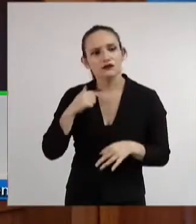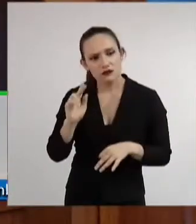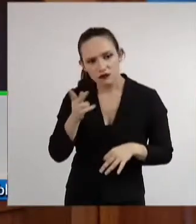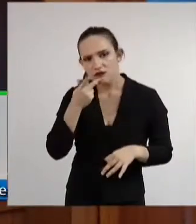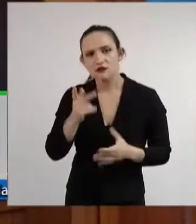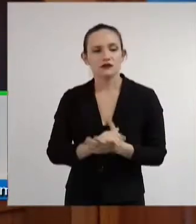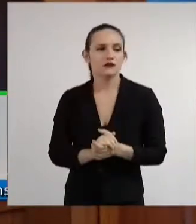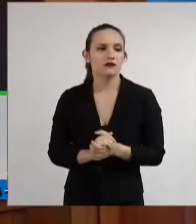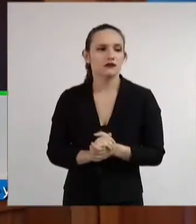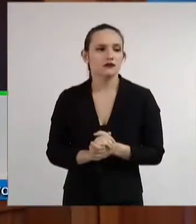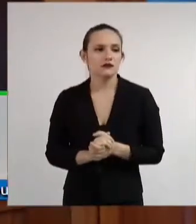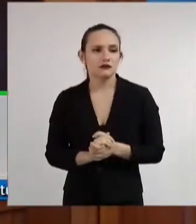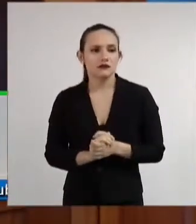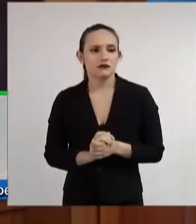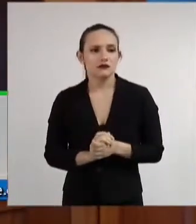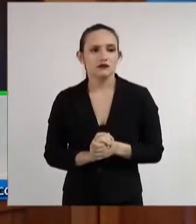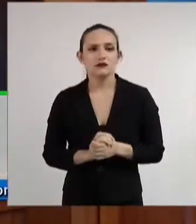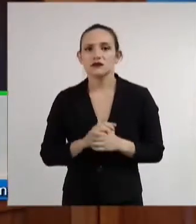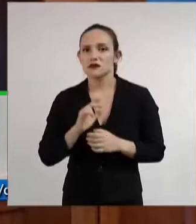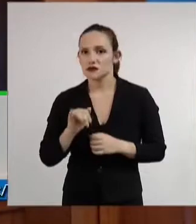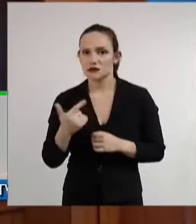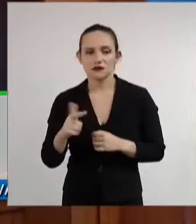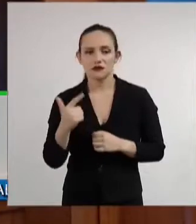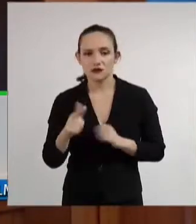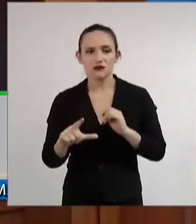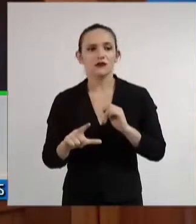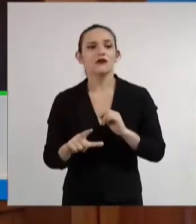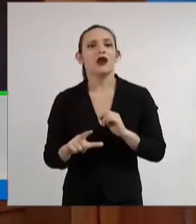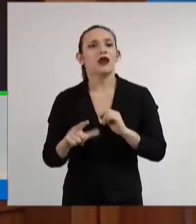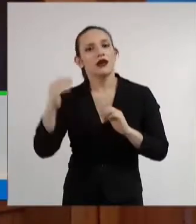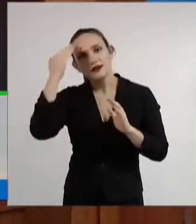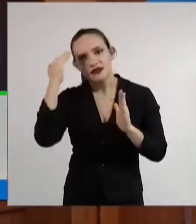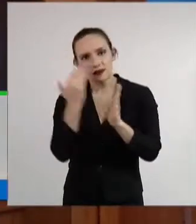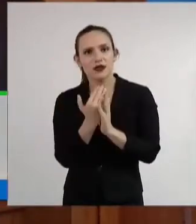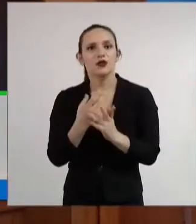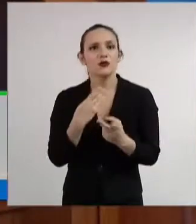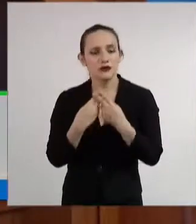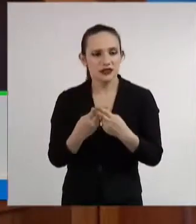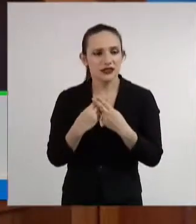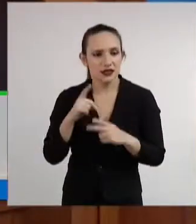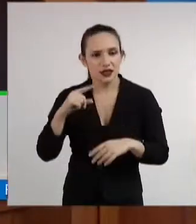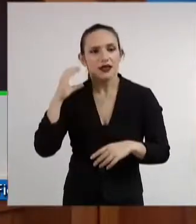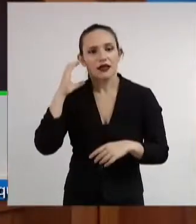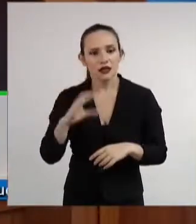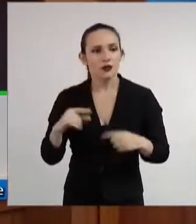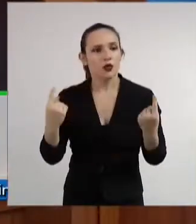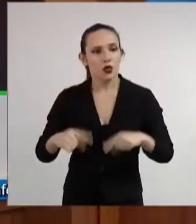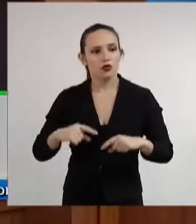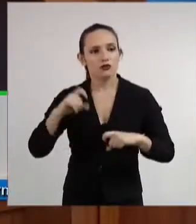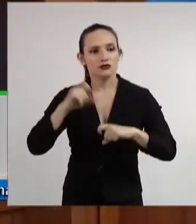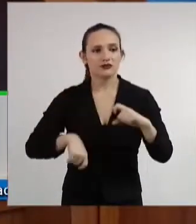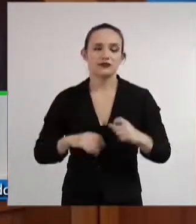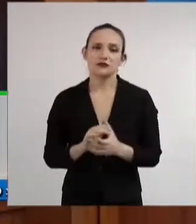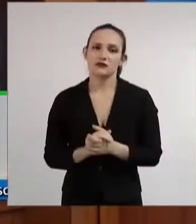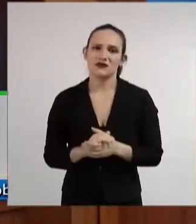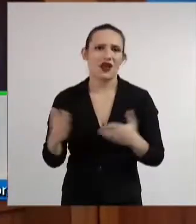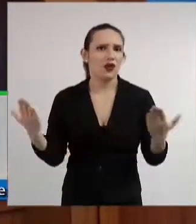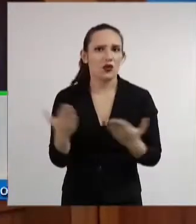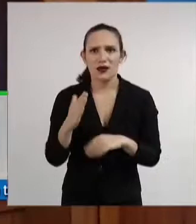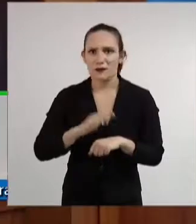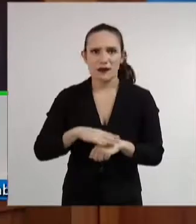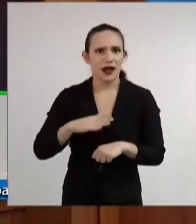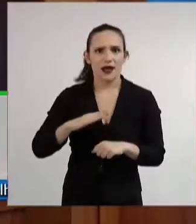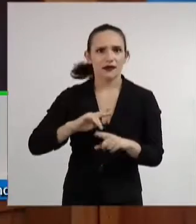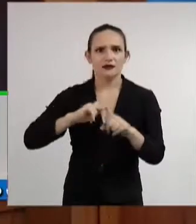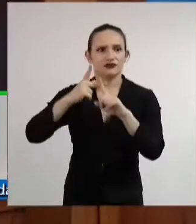a lei 10.015 de 2010, que trata dos crimes sexuais, ela aumentou a pena.